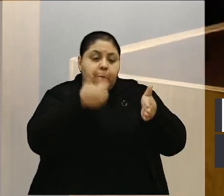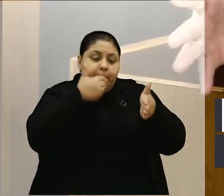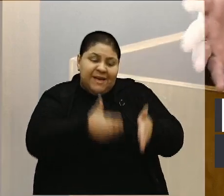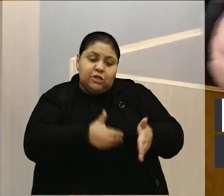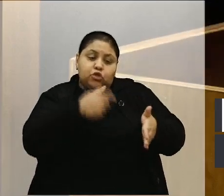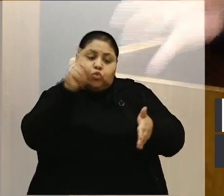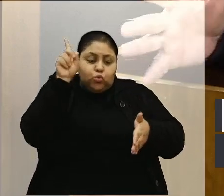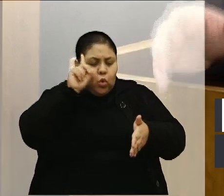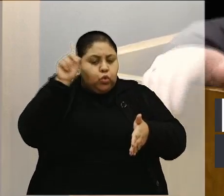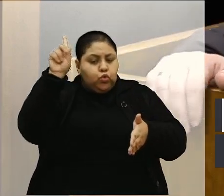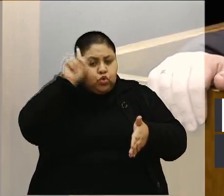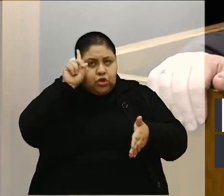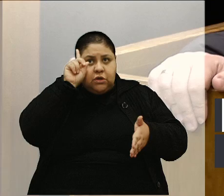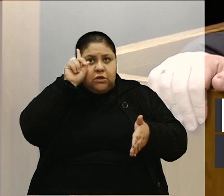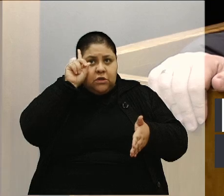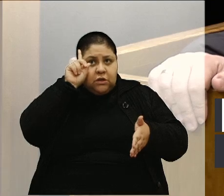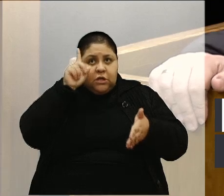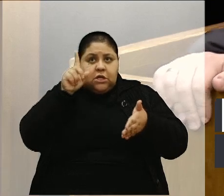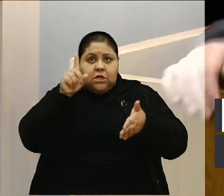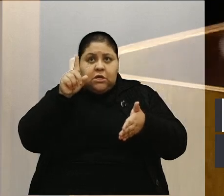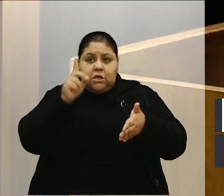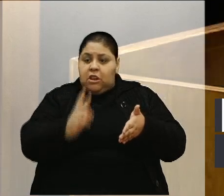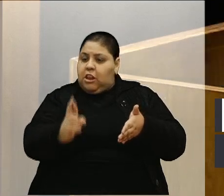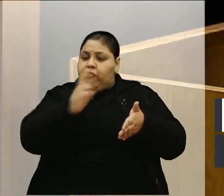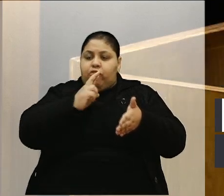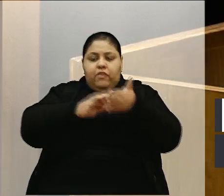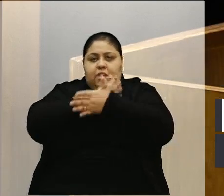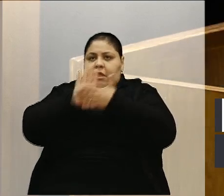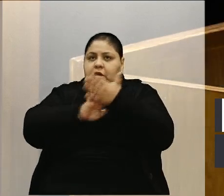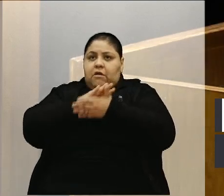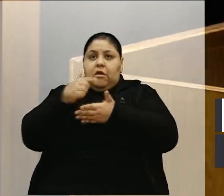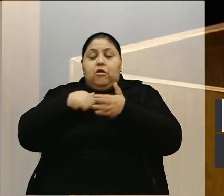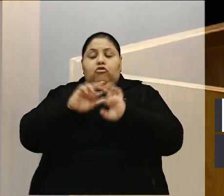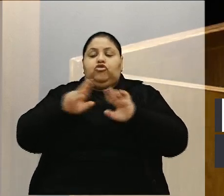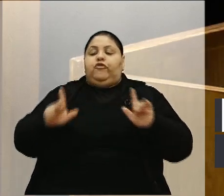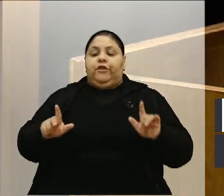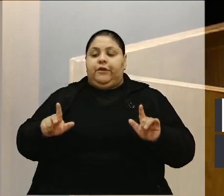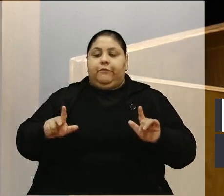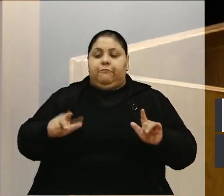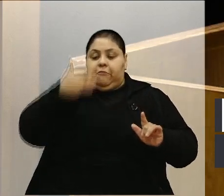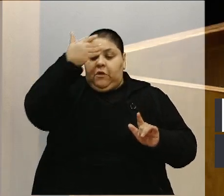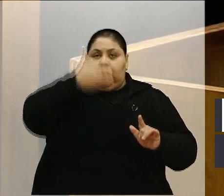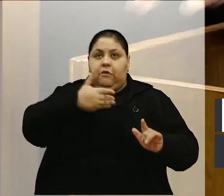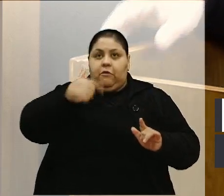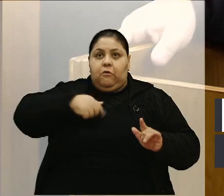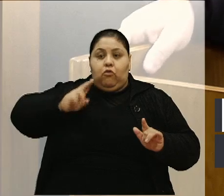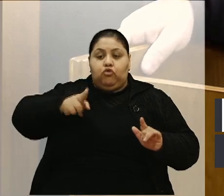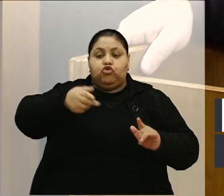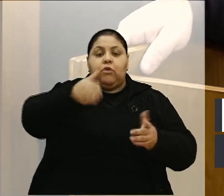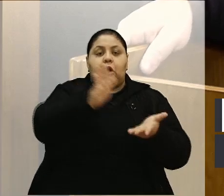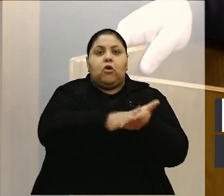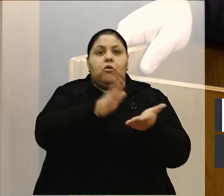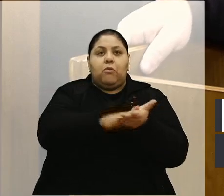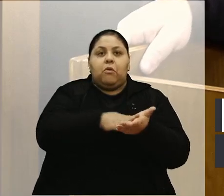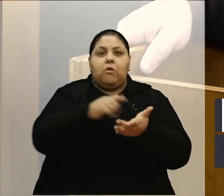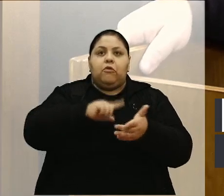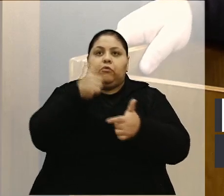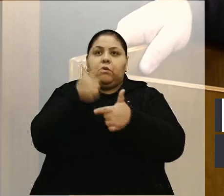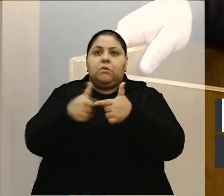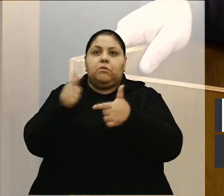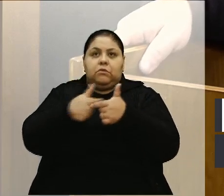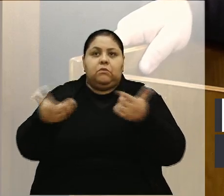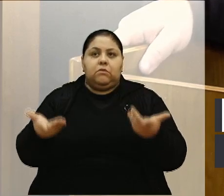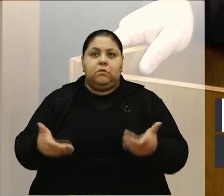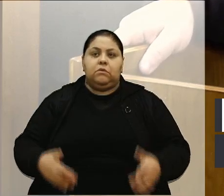dias, protocolo. Mas ninguém me responde. Eu é diferenciado, eles não querem me ver na frente. Mas eu vou continuar cobrando. Não tem problema.